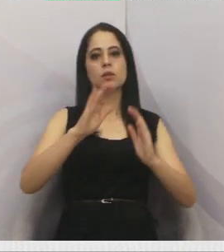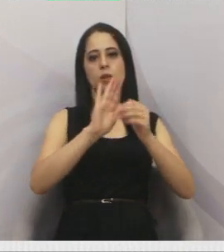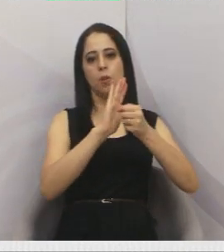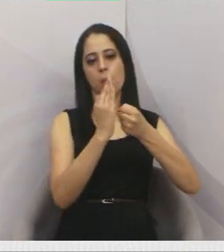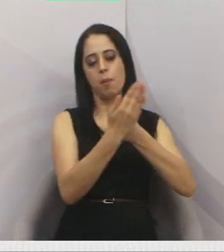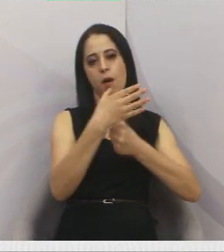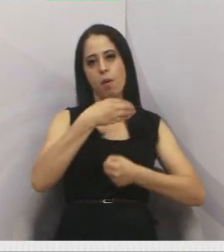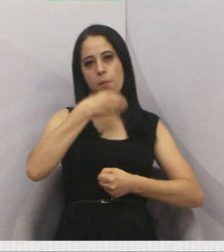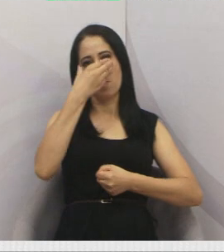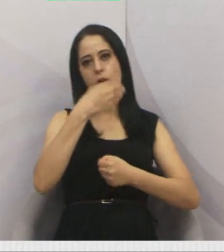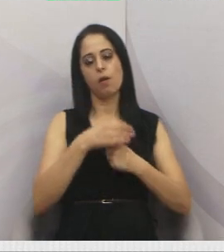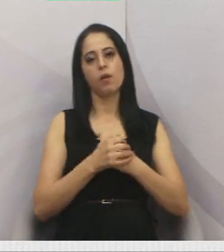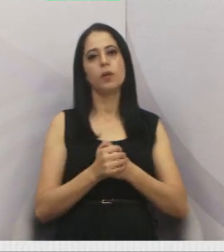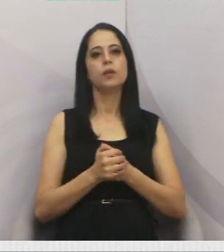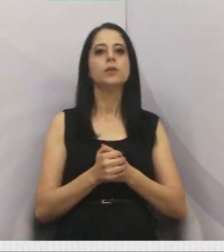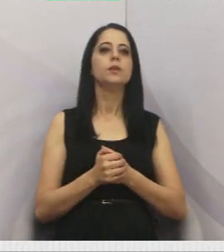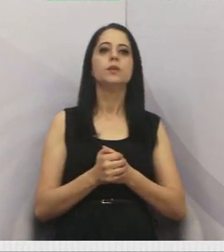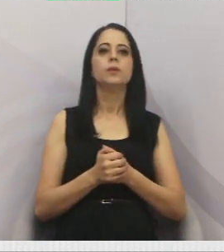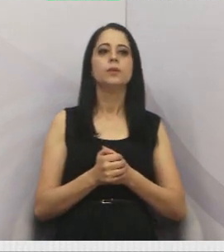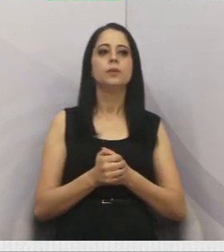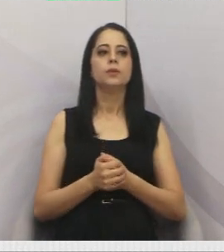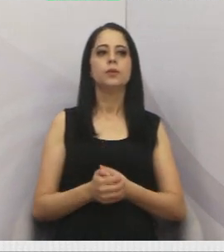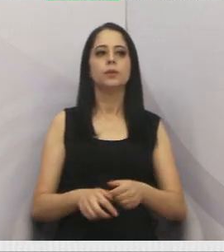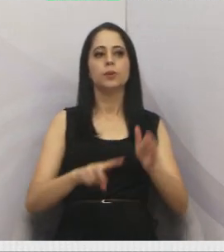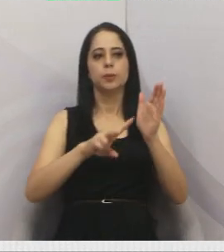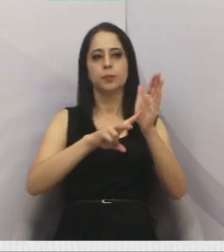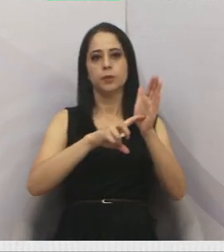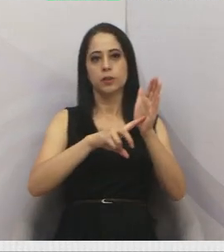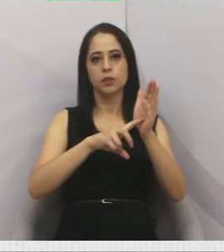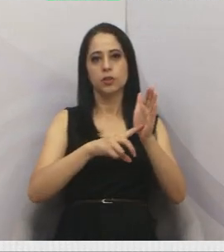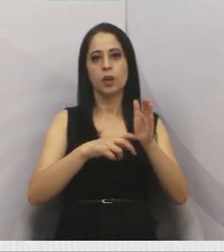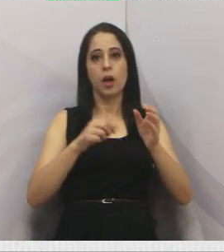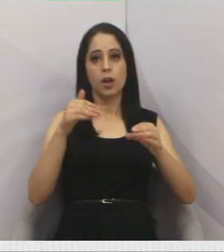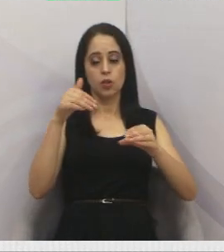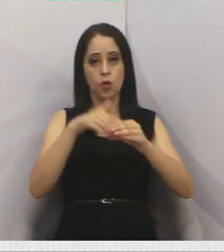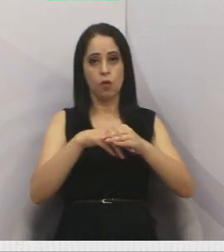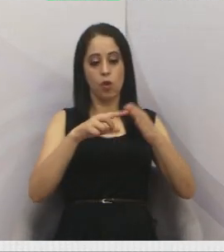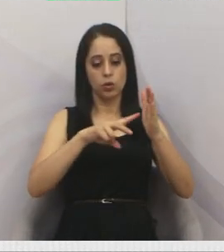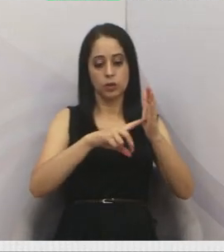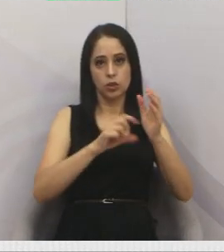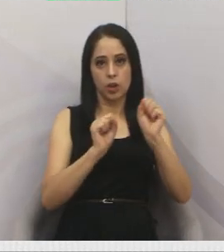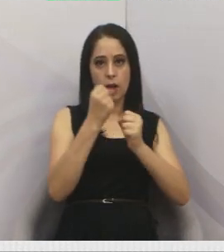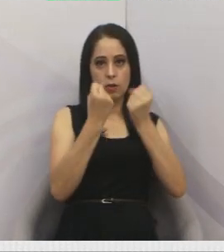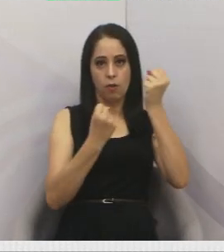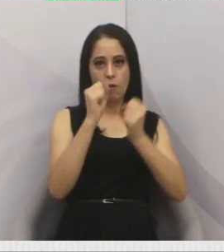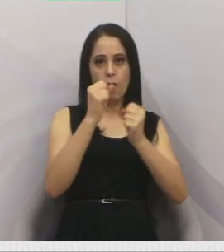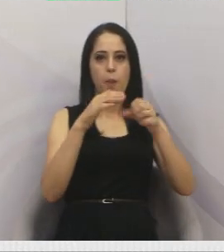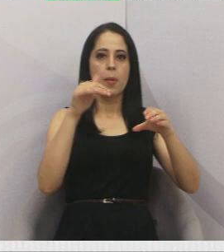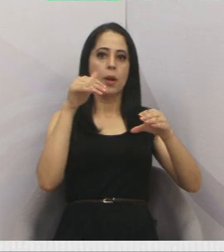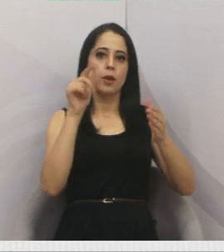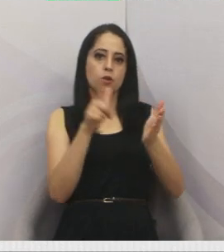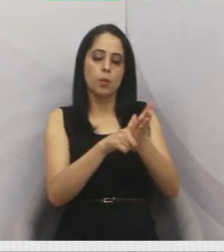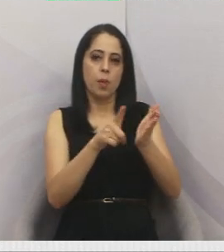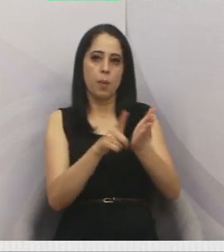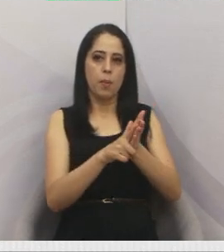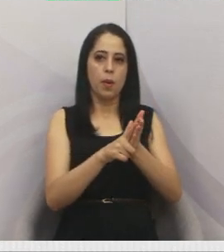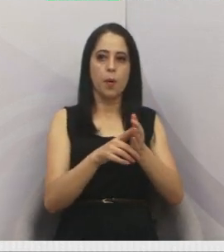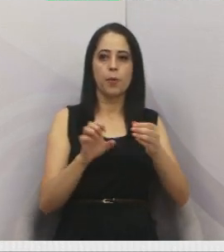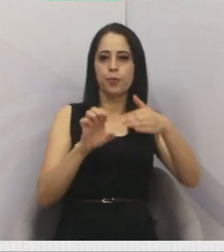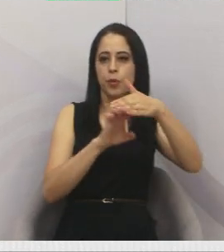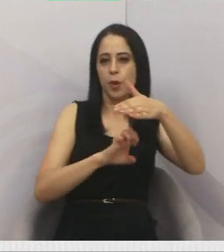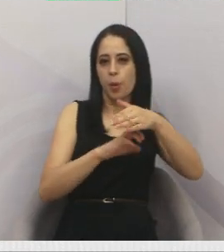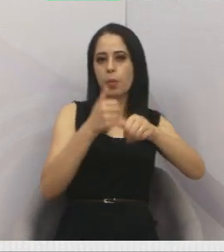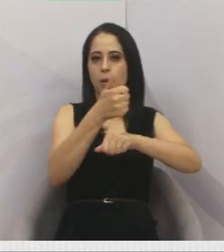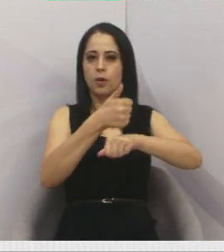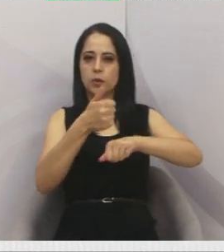Yolanda. Segmento Entidade Classe Sindical, um voto para Sindicato dos Papeleiros. Segmento Empresas ou Entidades